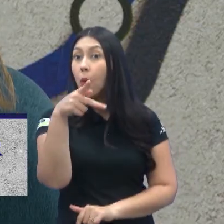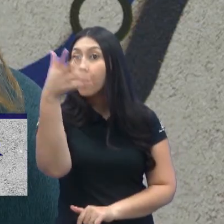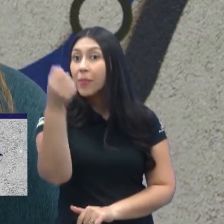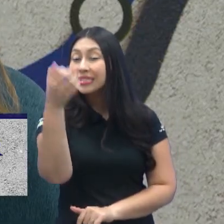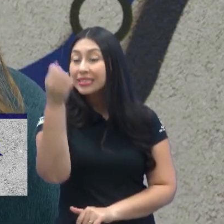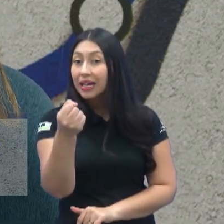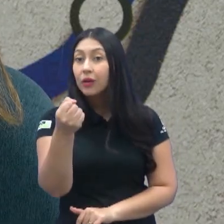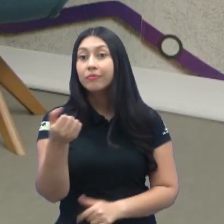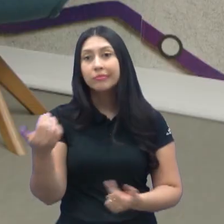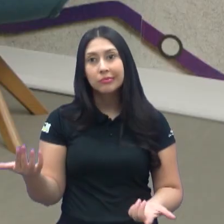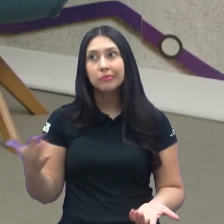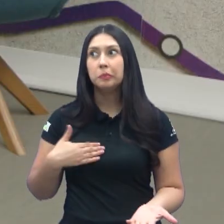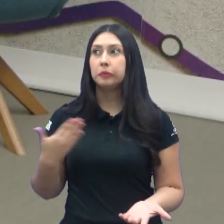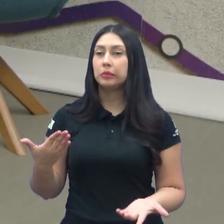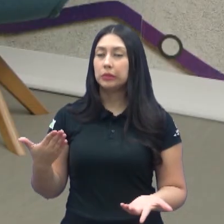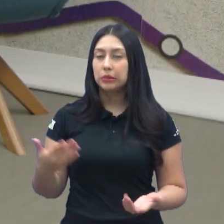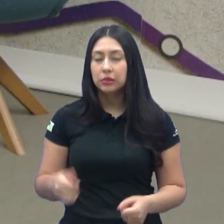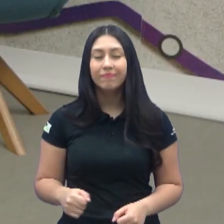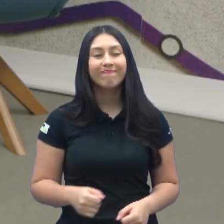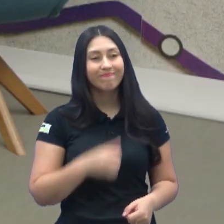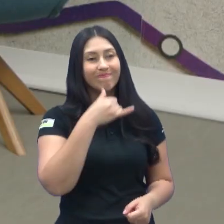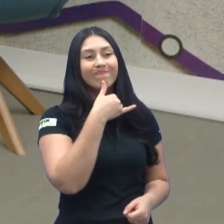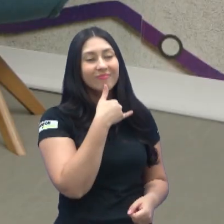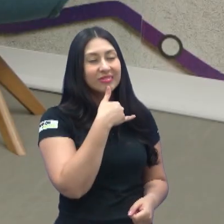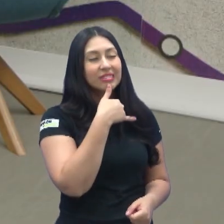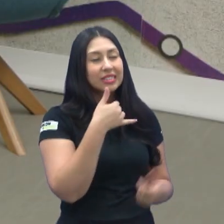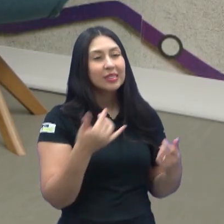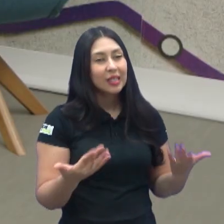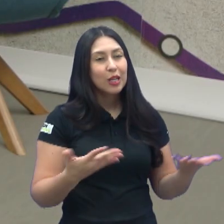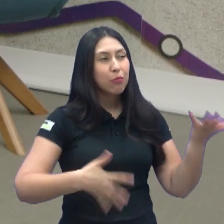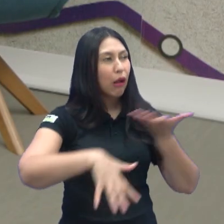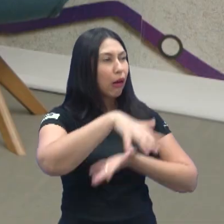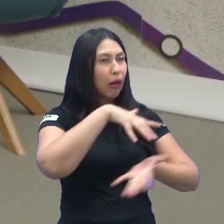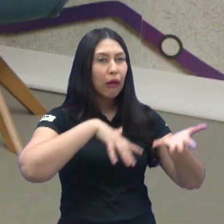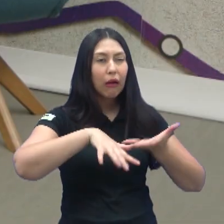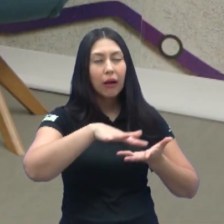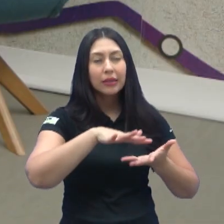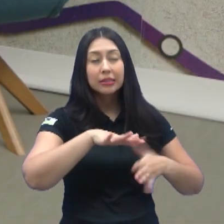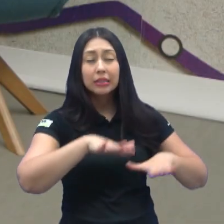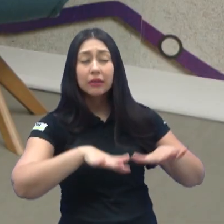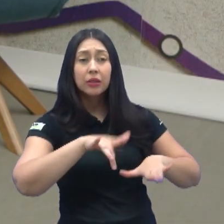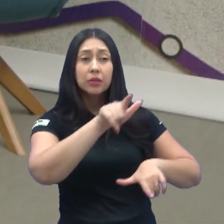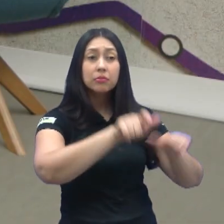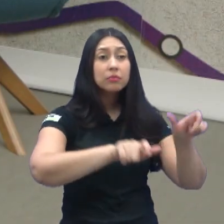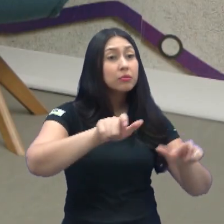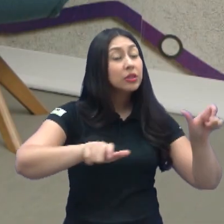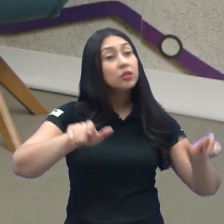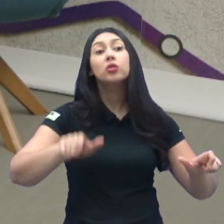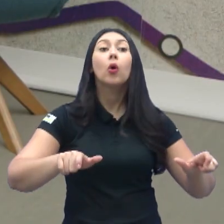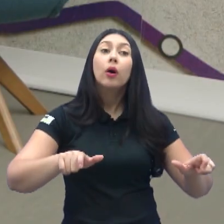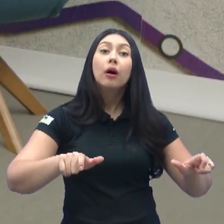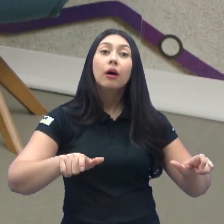de surpresa. Infelizmente, né? Assim, deu uma bagunçada e muita gente estava animada, falta